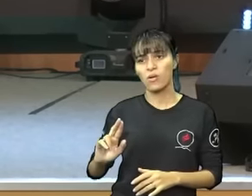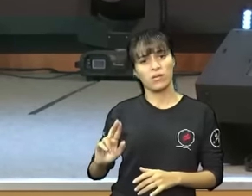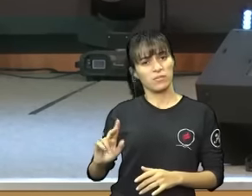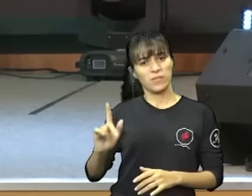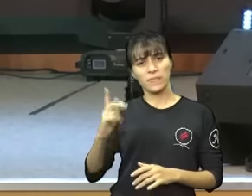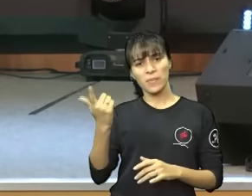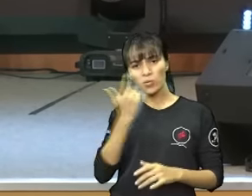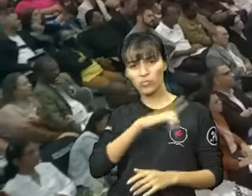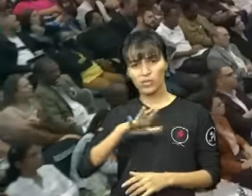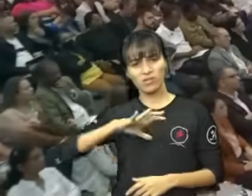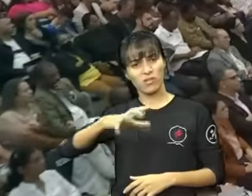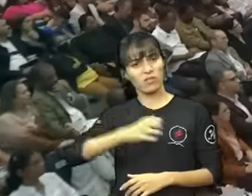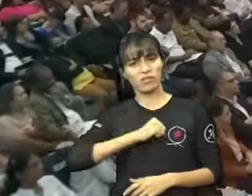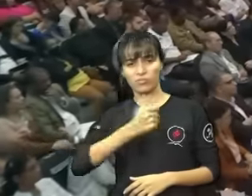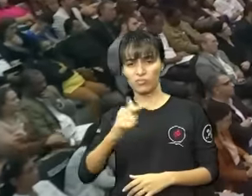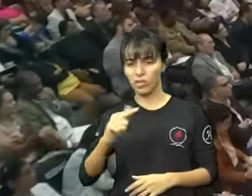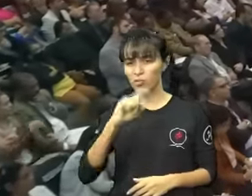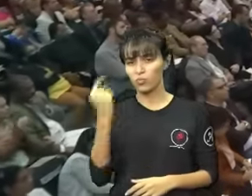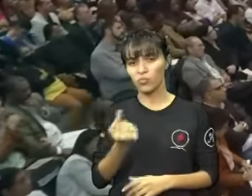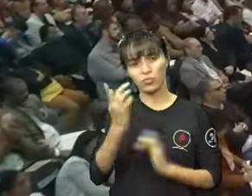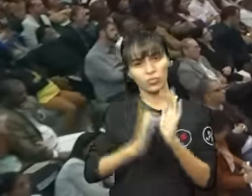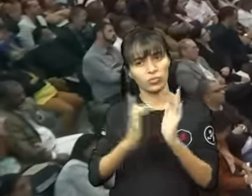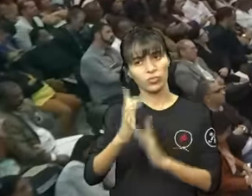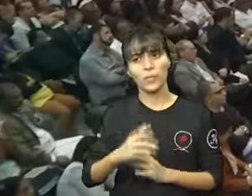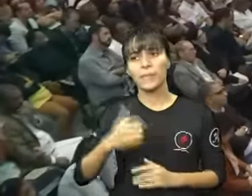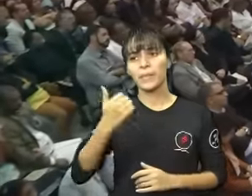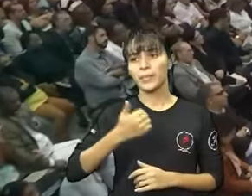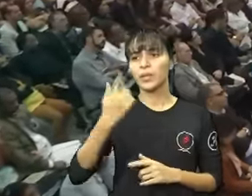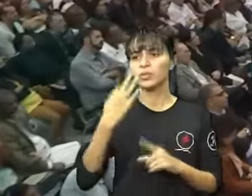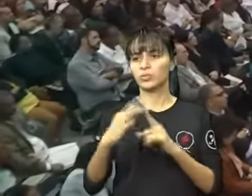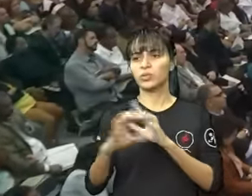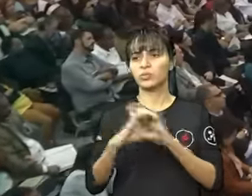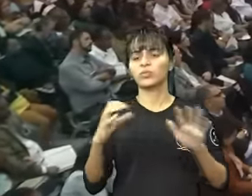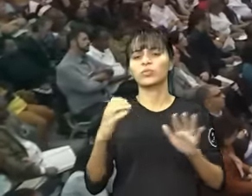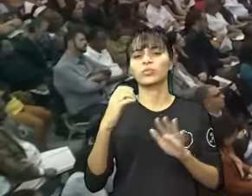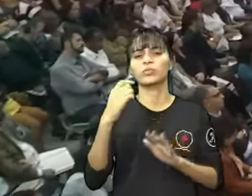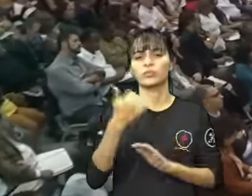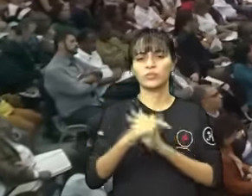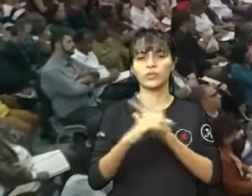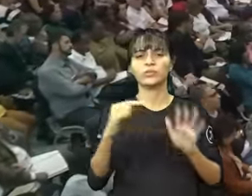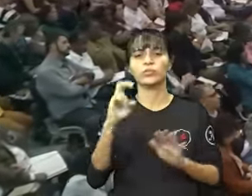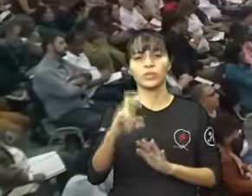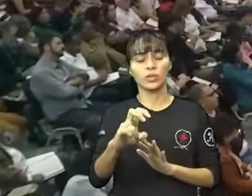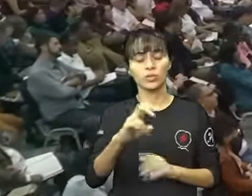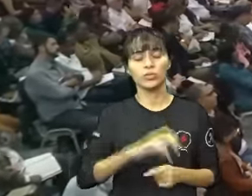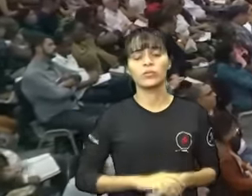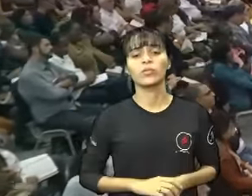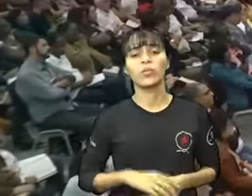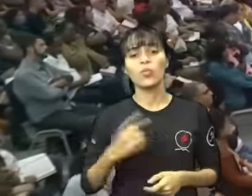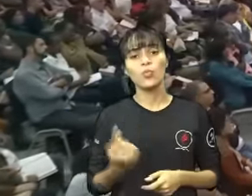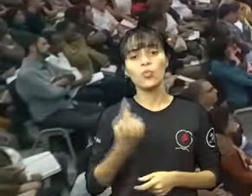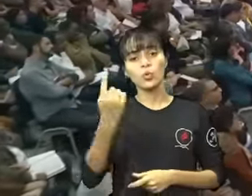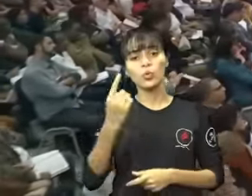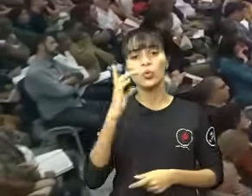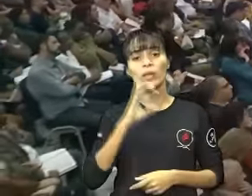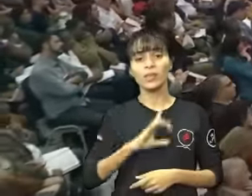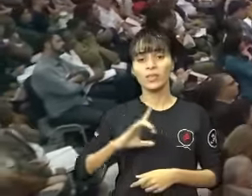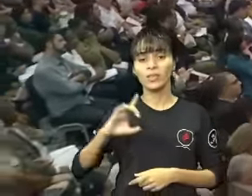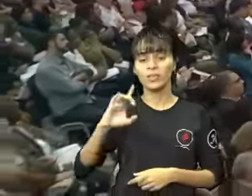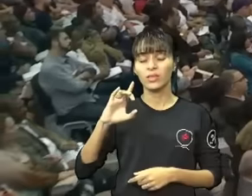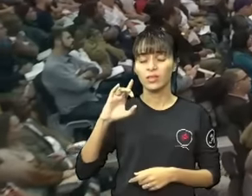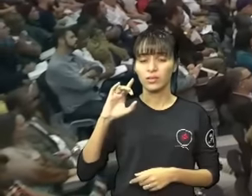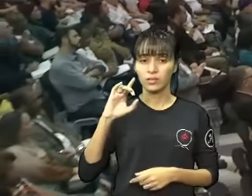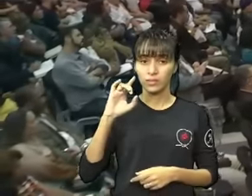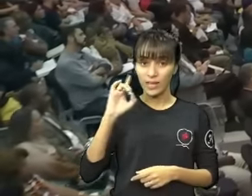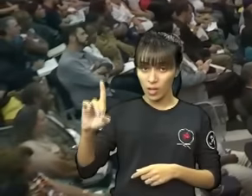ser salvos Primeira Timóteo 25 diz que há um só Deus é um só mediador entre Deus e